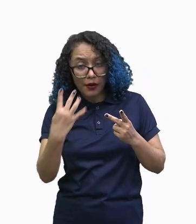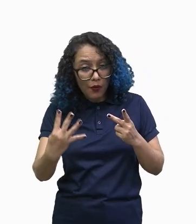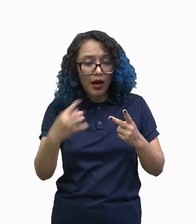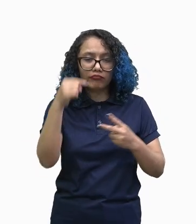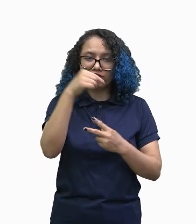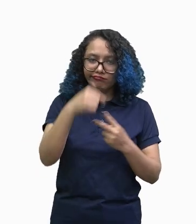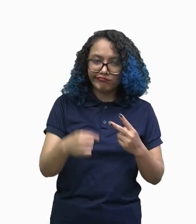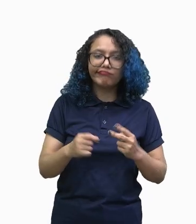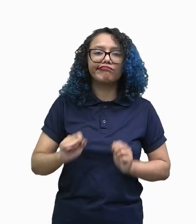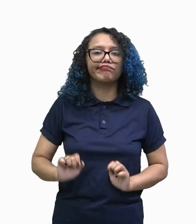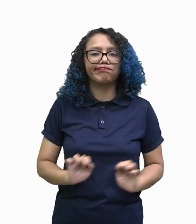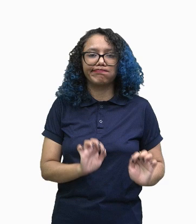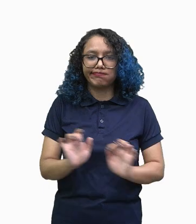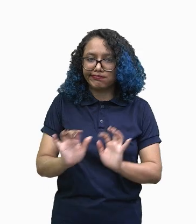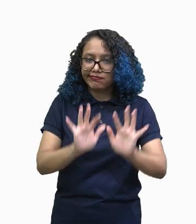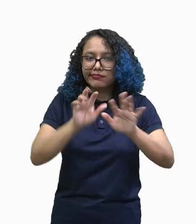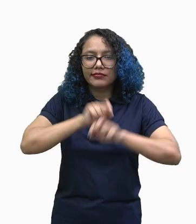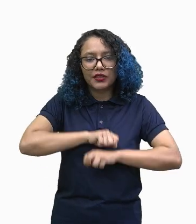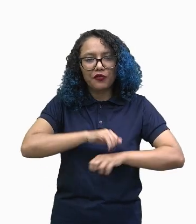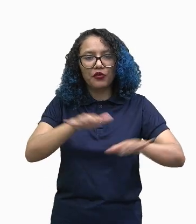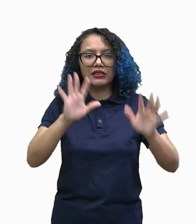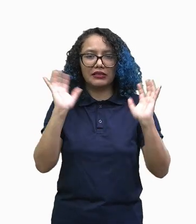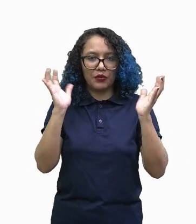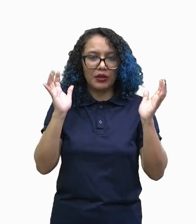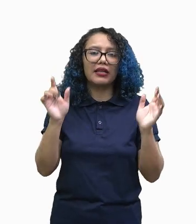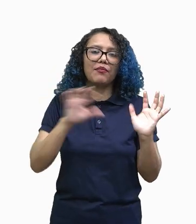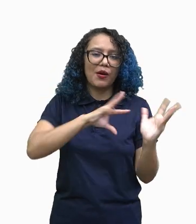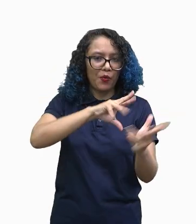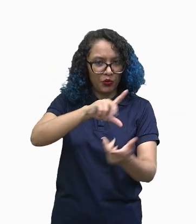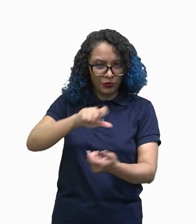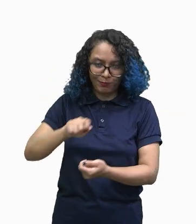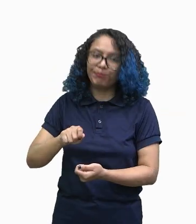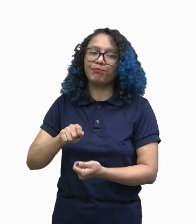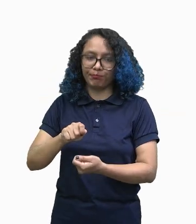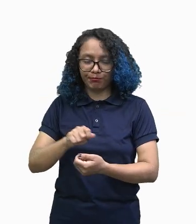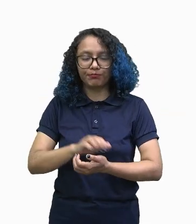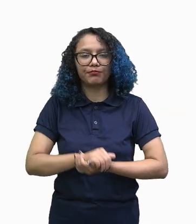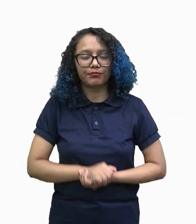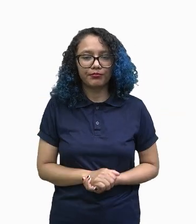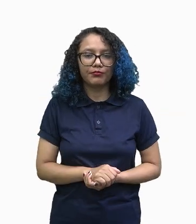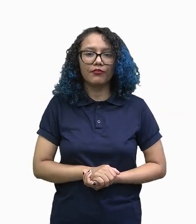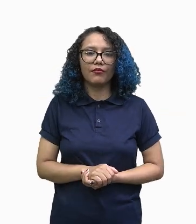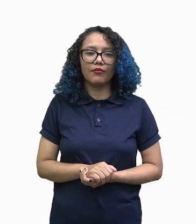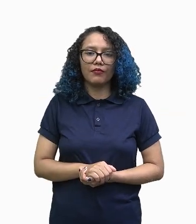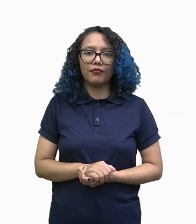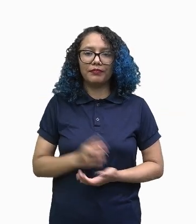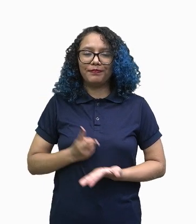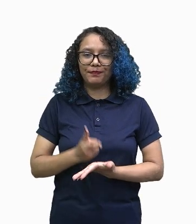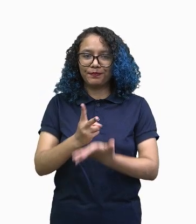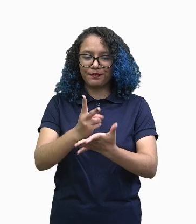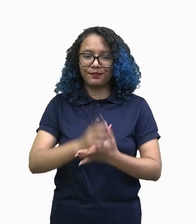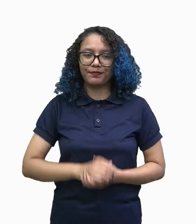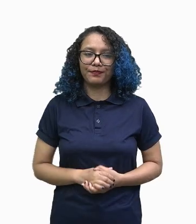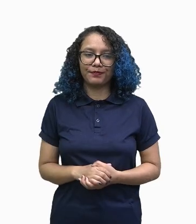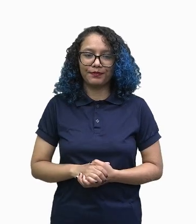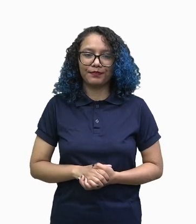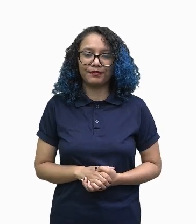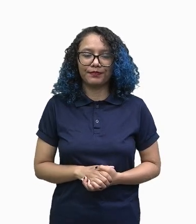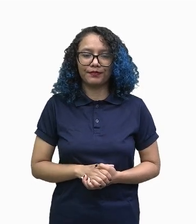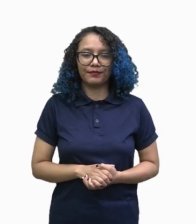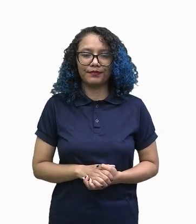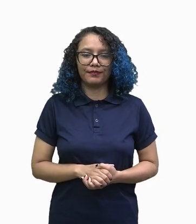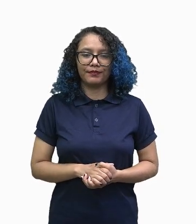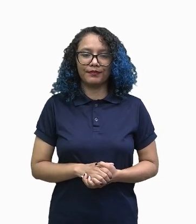isso acaba ali influenciando o clima global. Bom, e aí a gente vai continuar falando desses